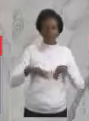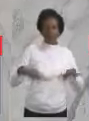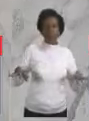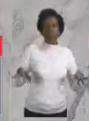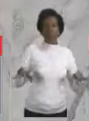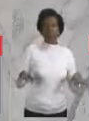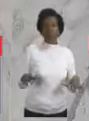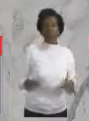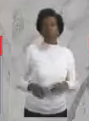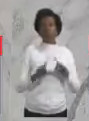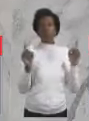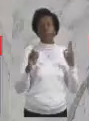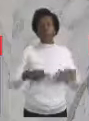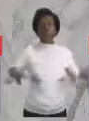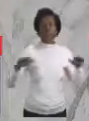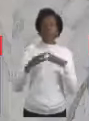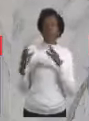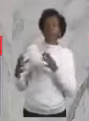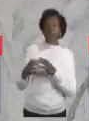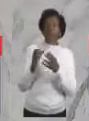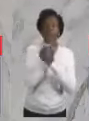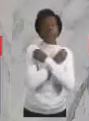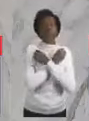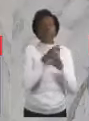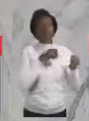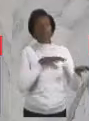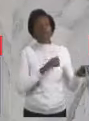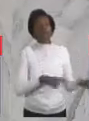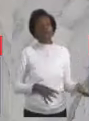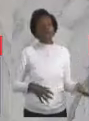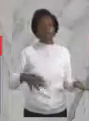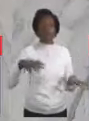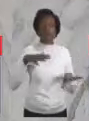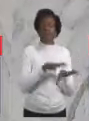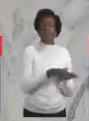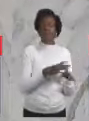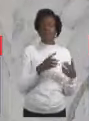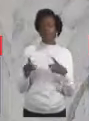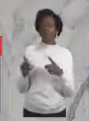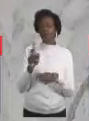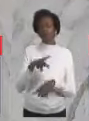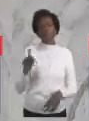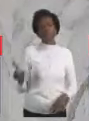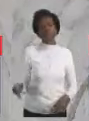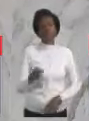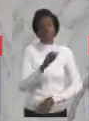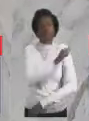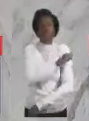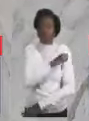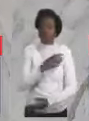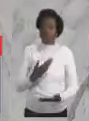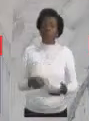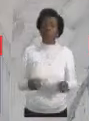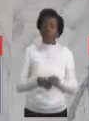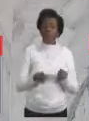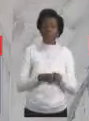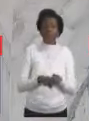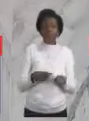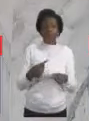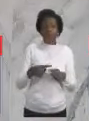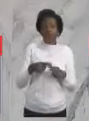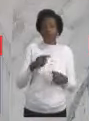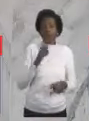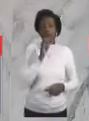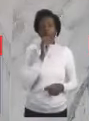mas toda educação é uma agressão ao magistério estadual e aos alunos porque os professores estão afastados